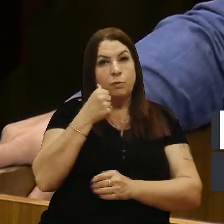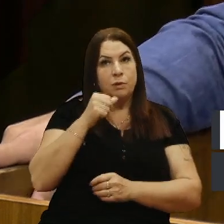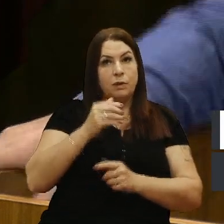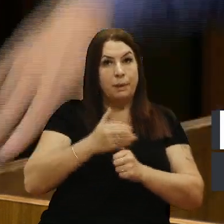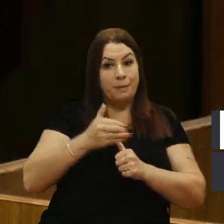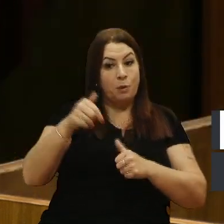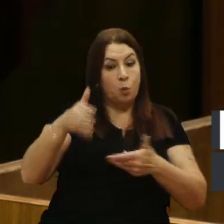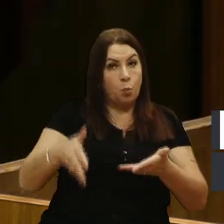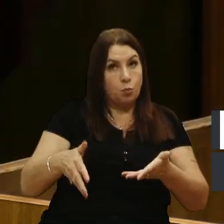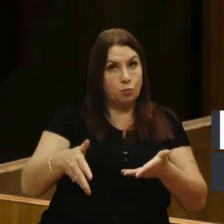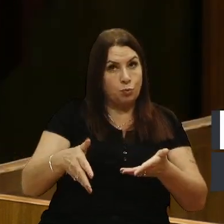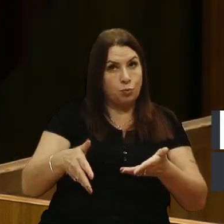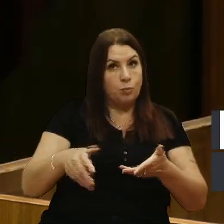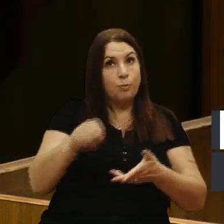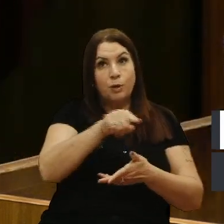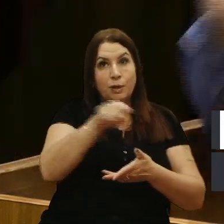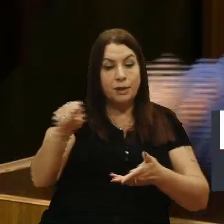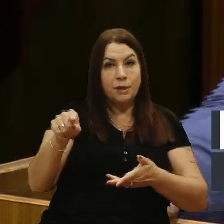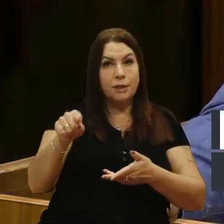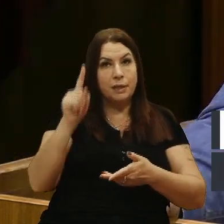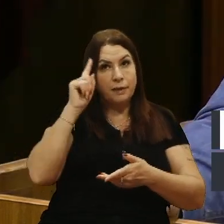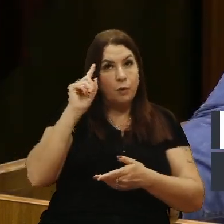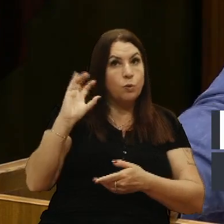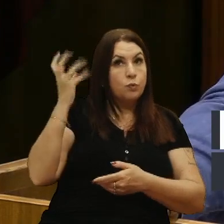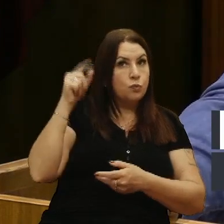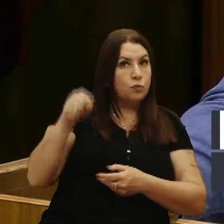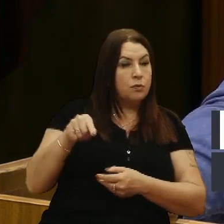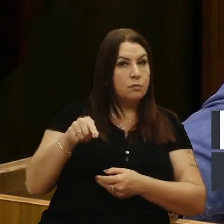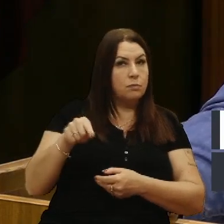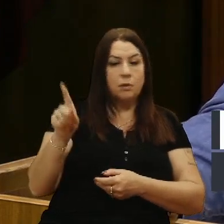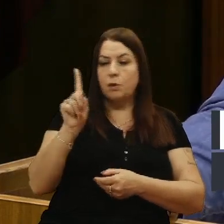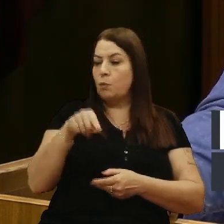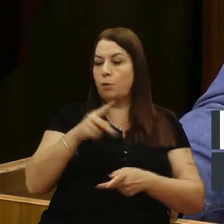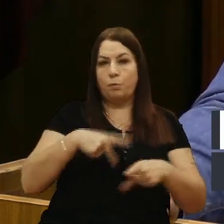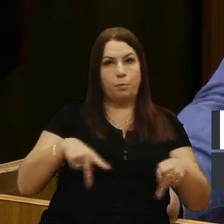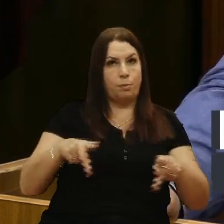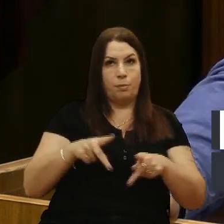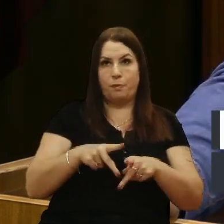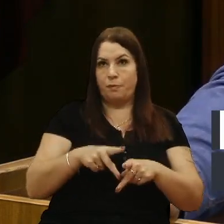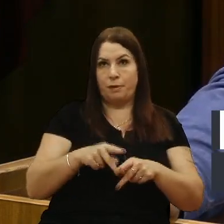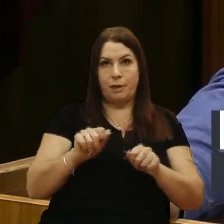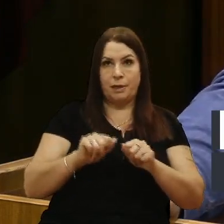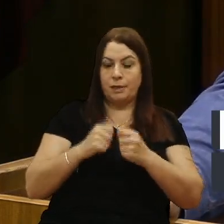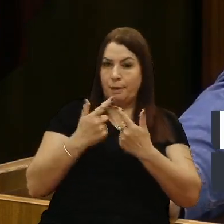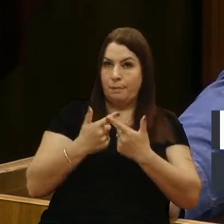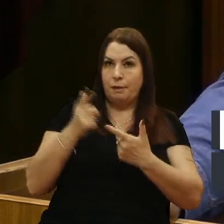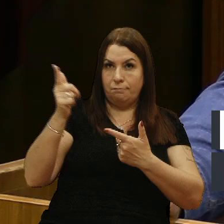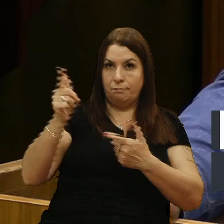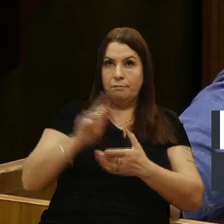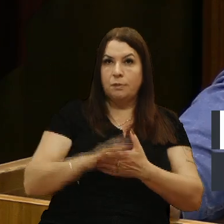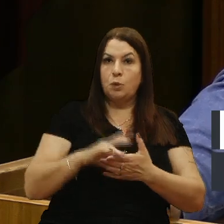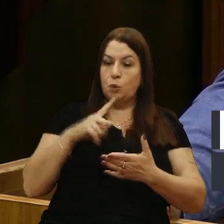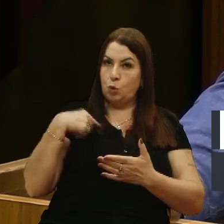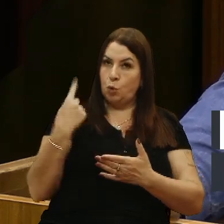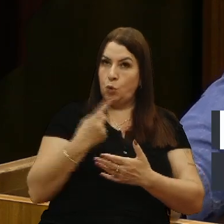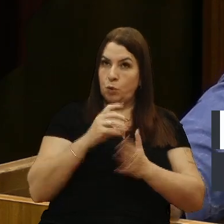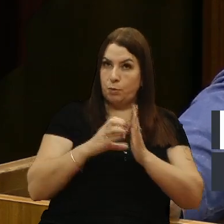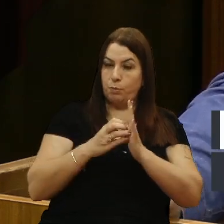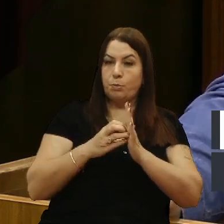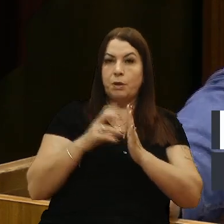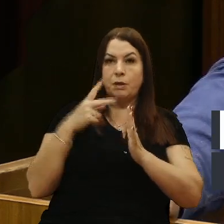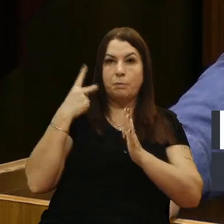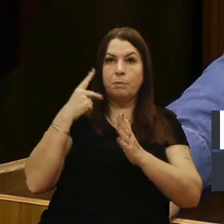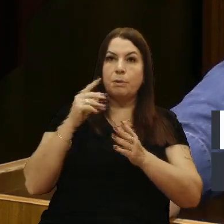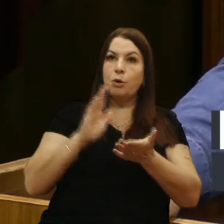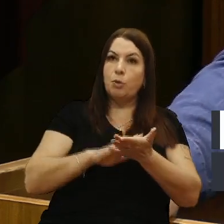mandato hoje, porque são esses que vão decidir. Não é o povo. A Assembleia e provavelmente nós, a nossa bancada, vai